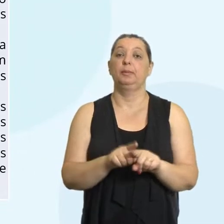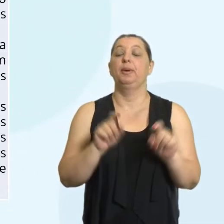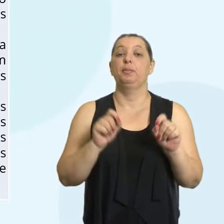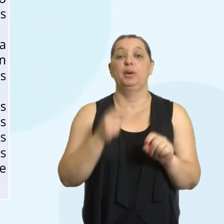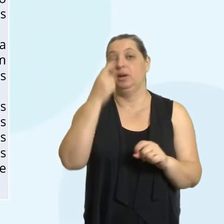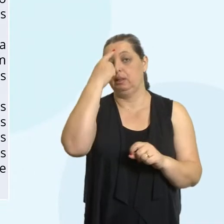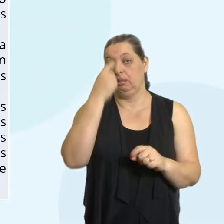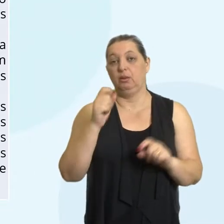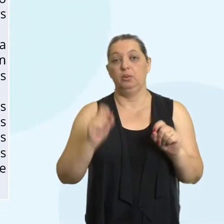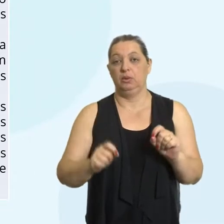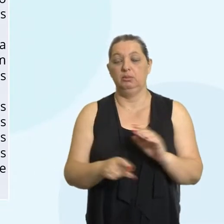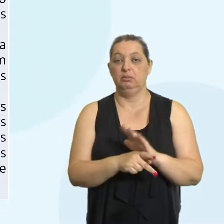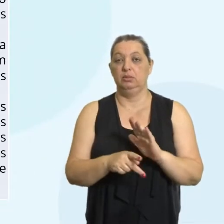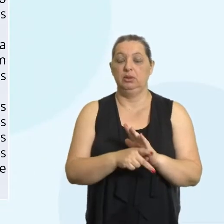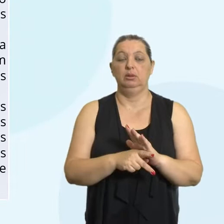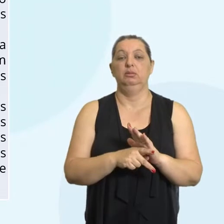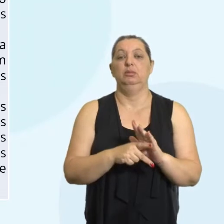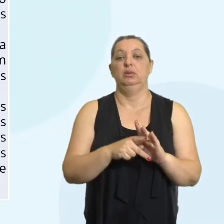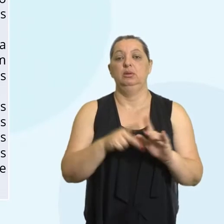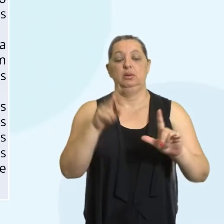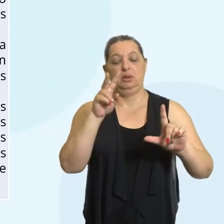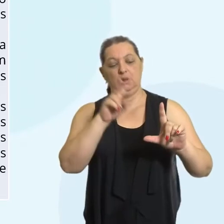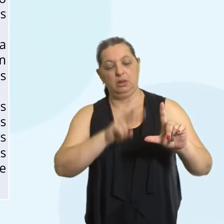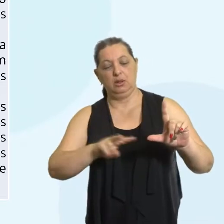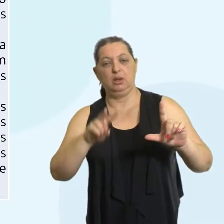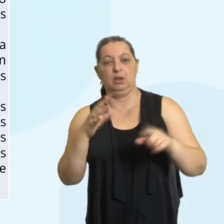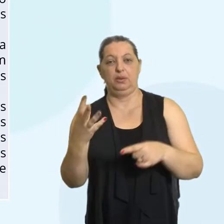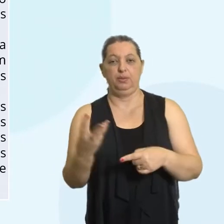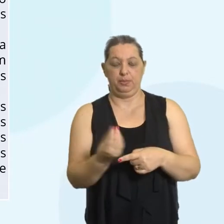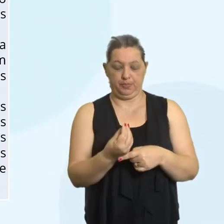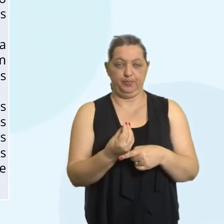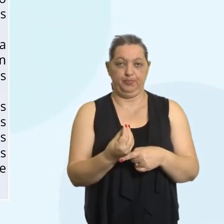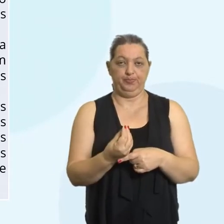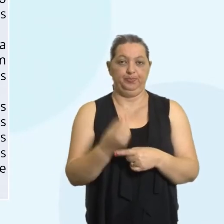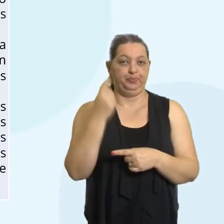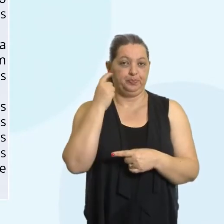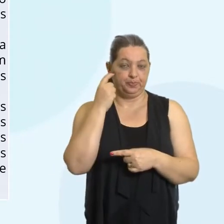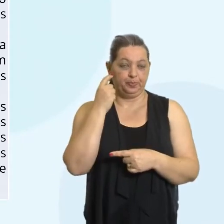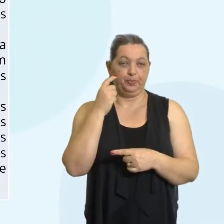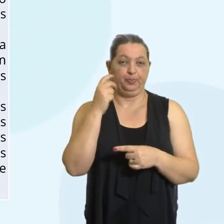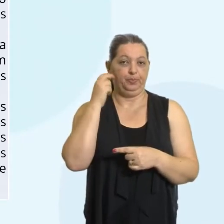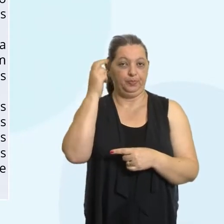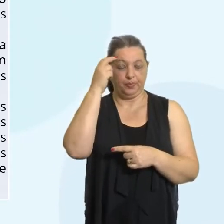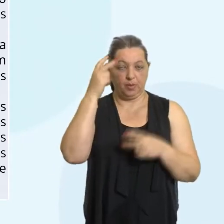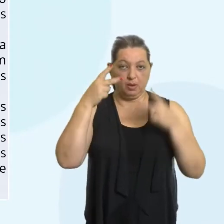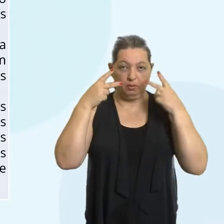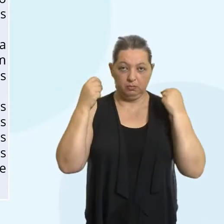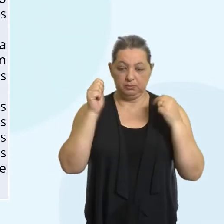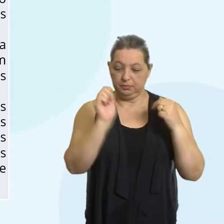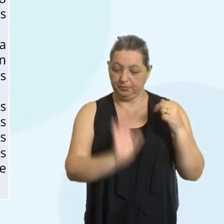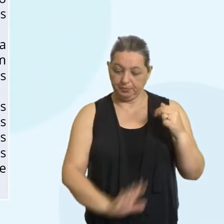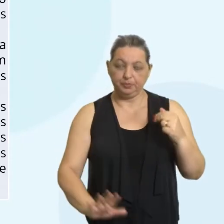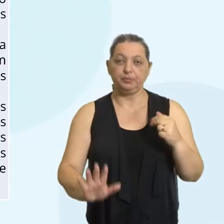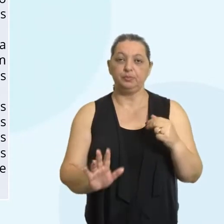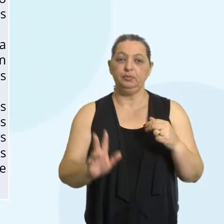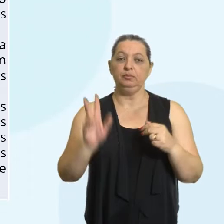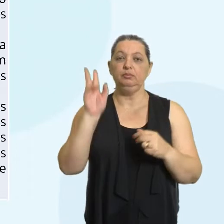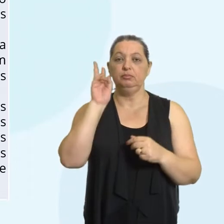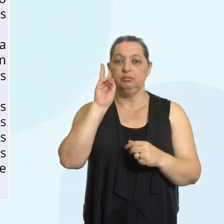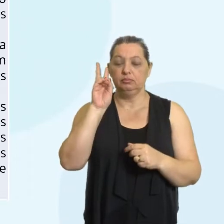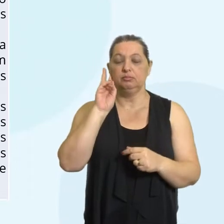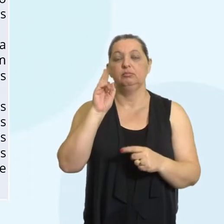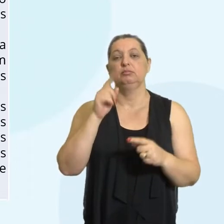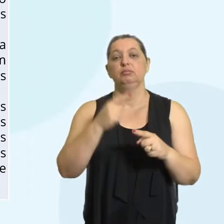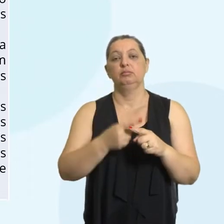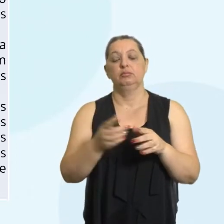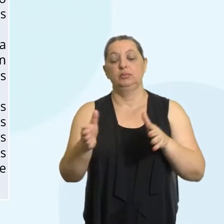ideia a gente vai ver essa obra de arte visuais a gente vai pensar na cultura indígena e africana dentro da questão artística e histórica e geográfica